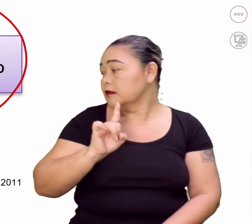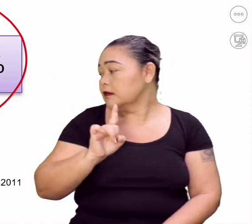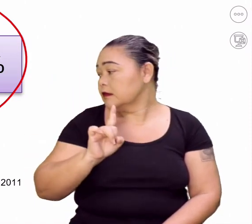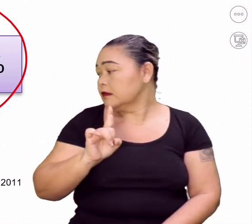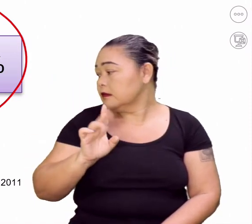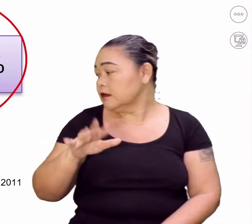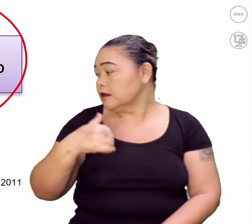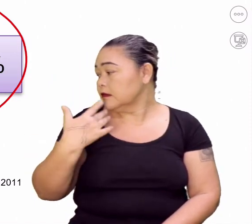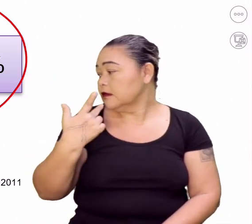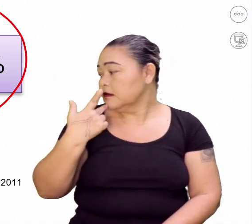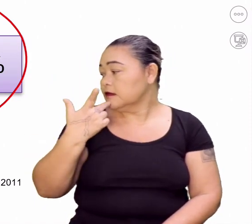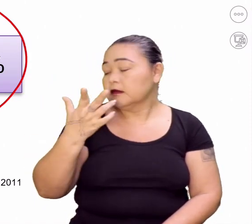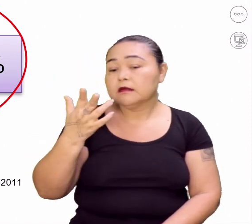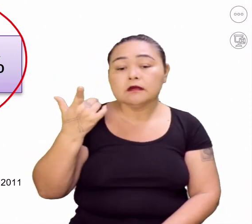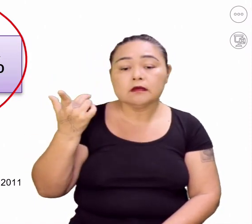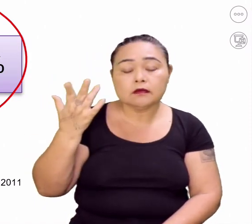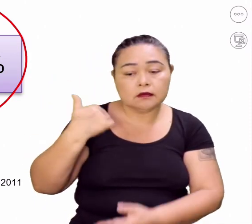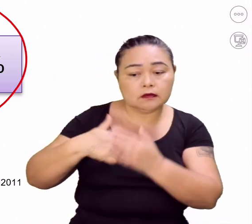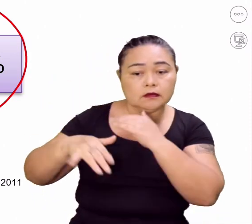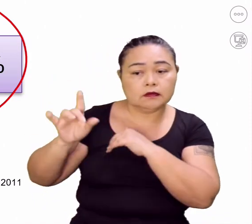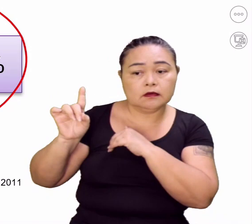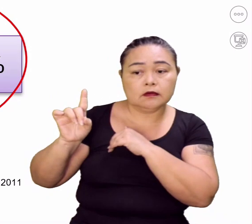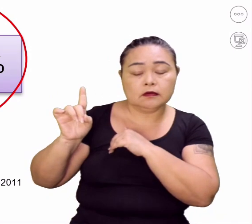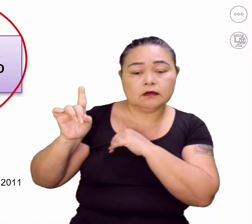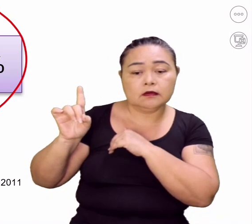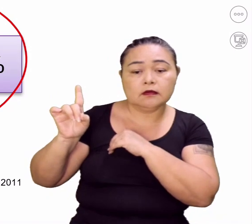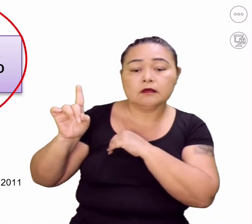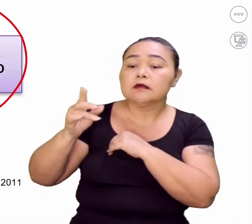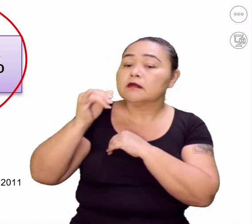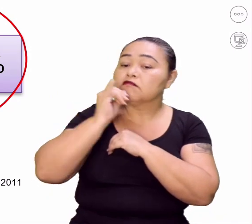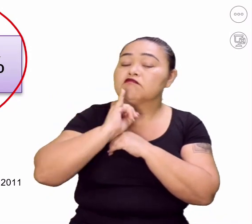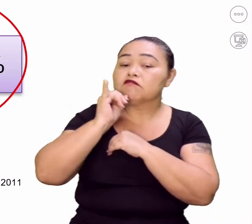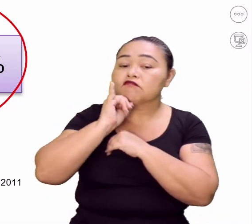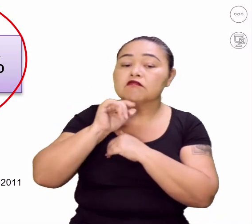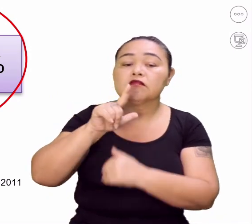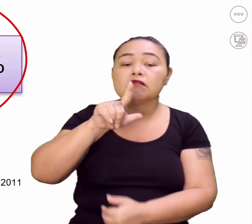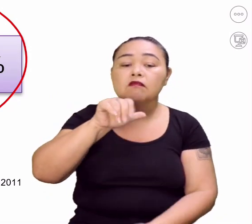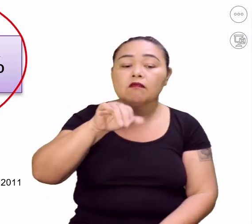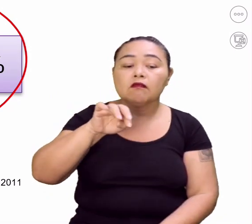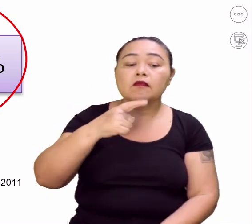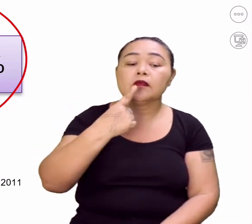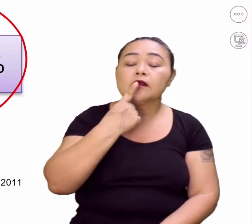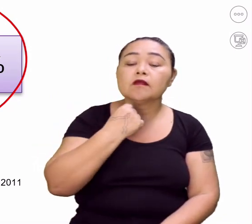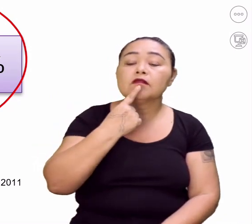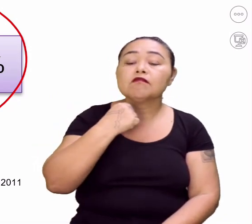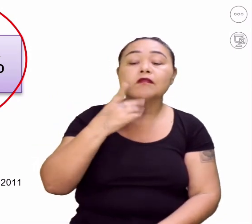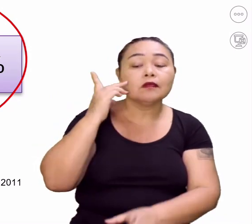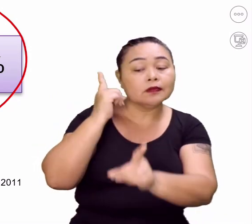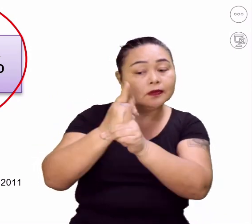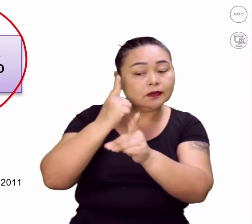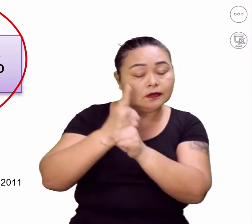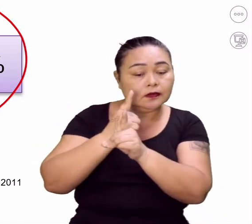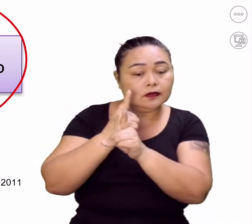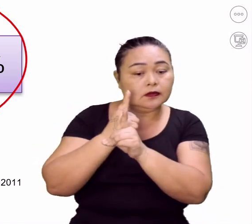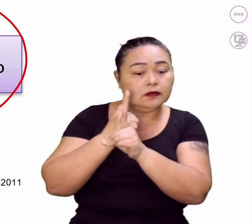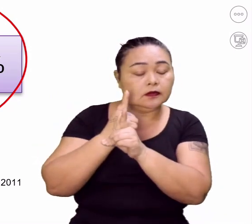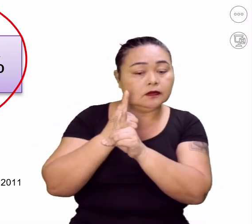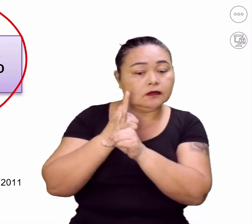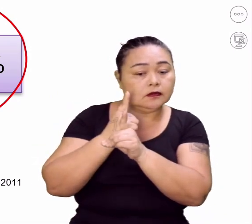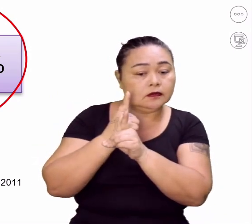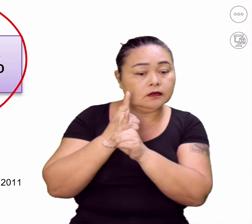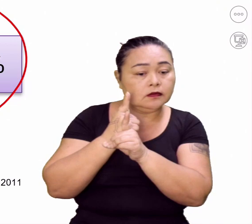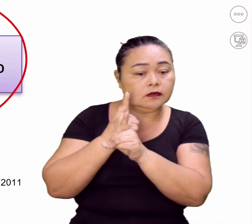Ei, professor Jorge, e aonde, ó, antes de passar, só para marcar, por exemplo, latossolo vermelho, onde que a gente vai encontrar